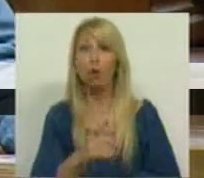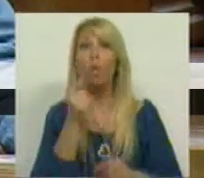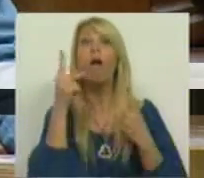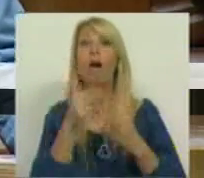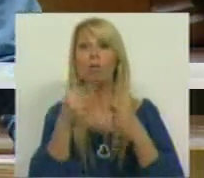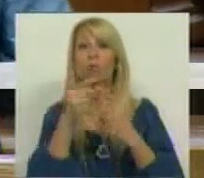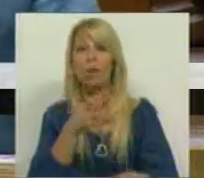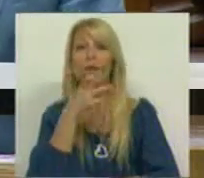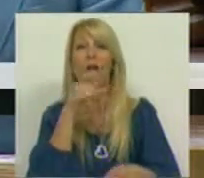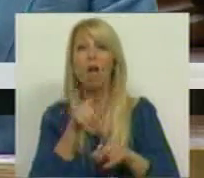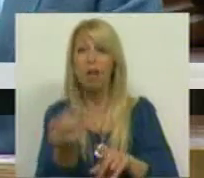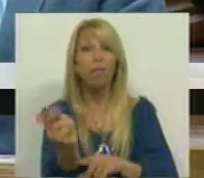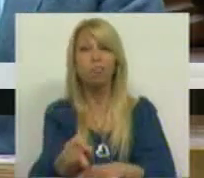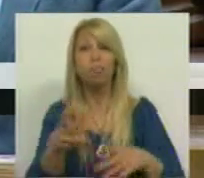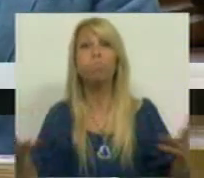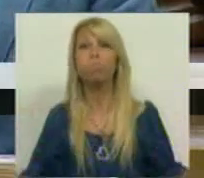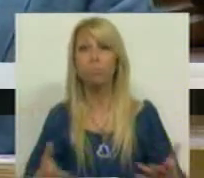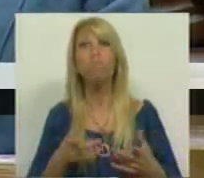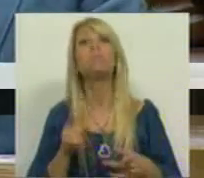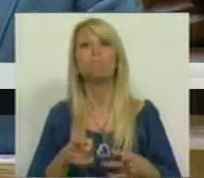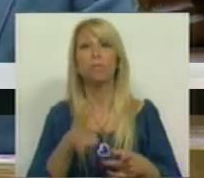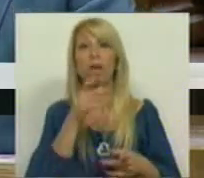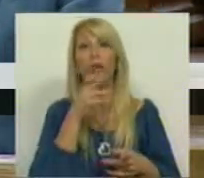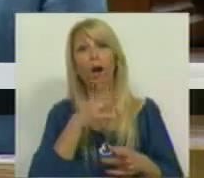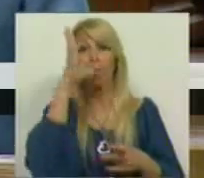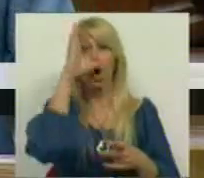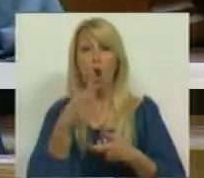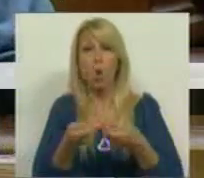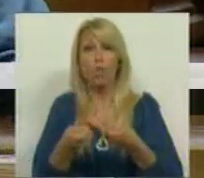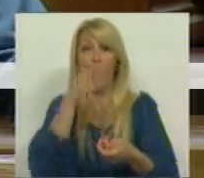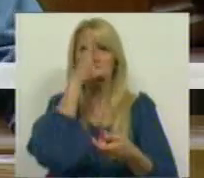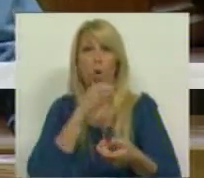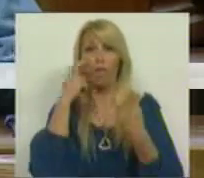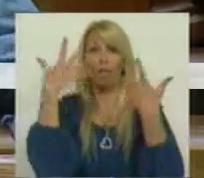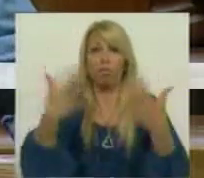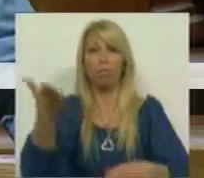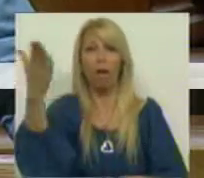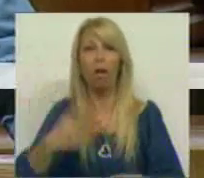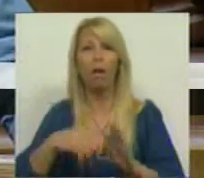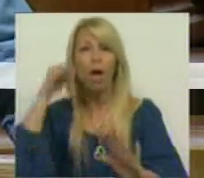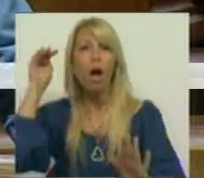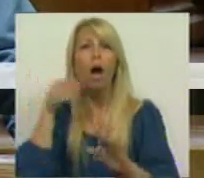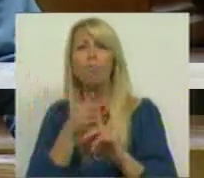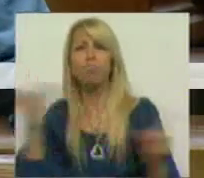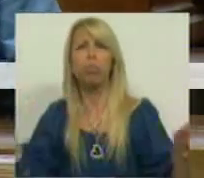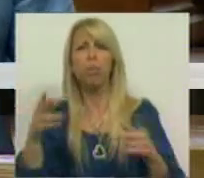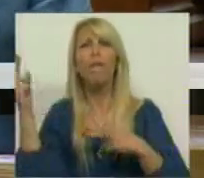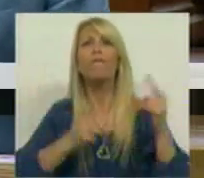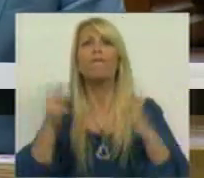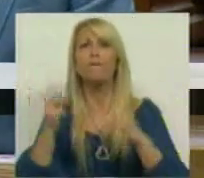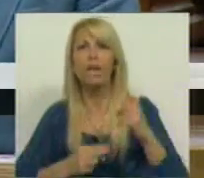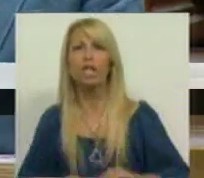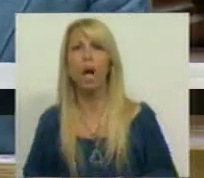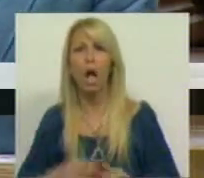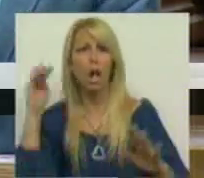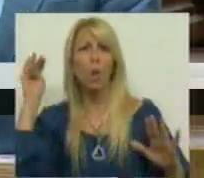seu desastre, ao desastre que é a governação deste Governo. Responde à derrapagem fiscal, responde à degradação